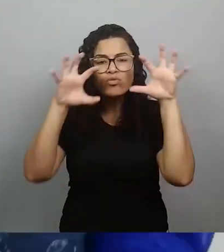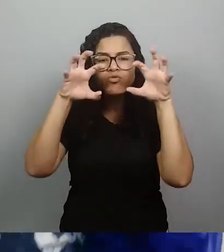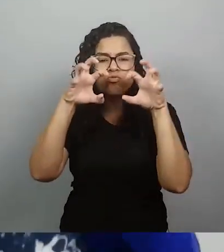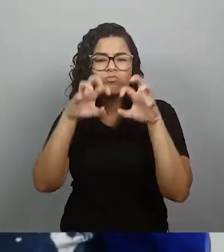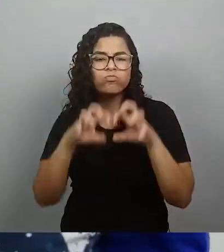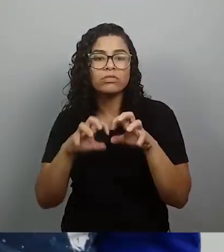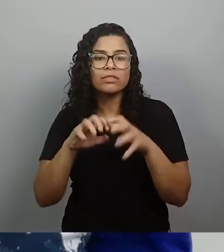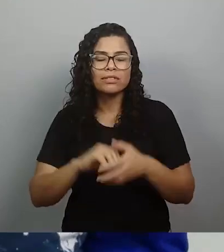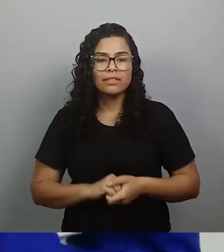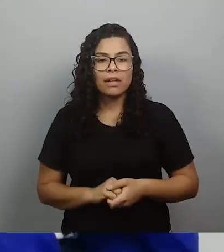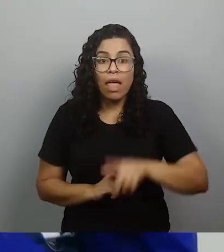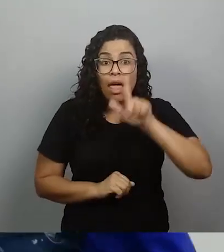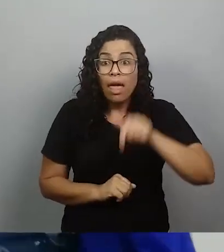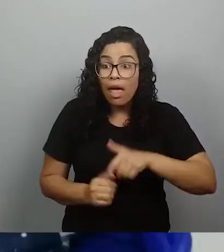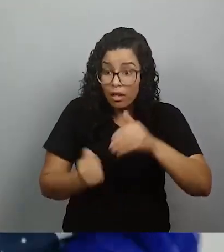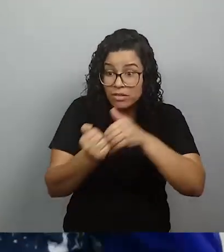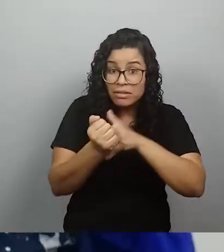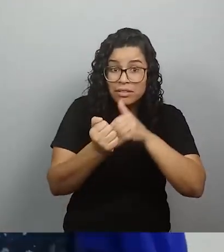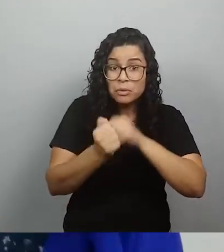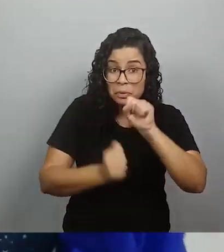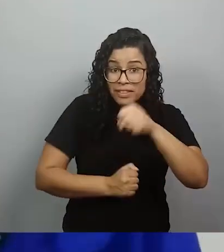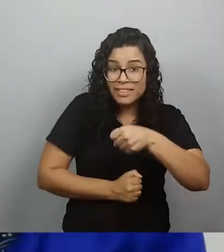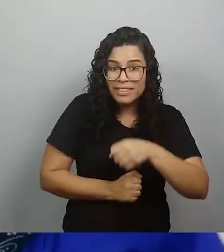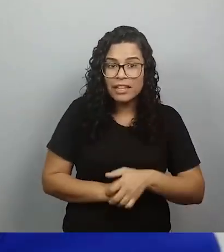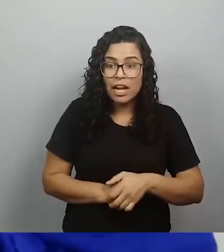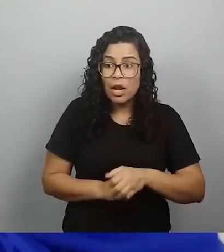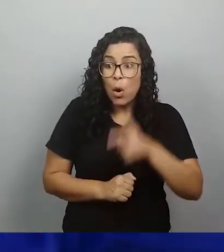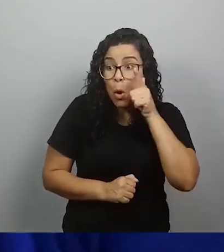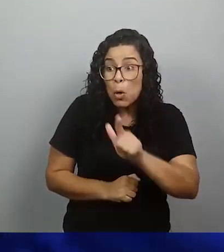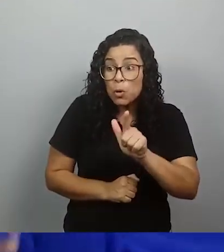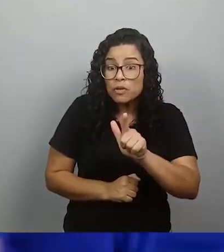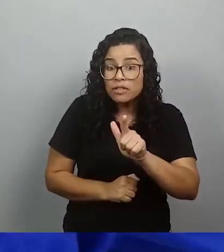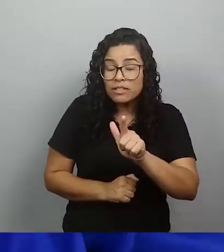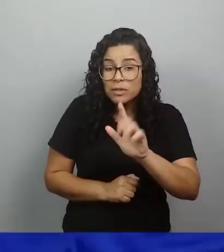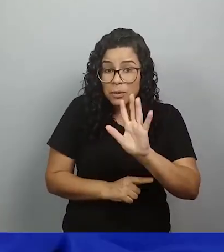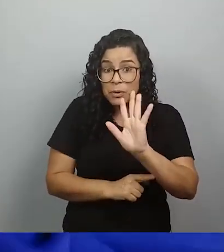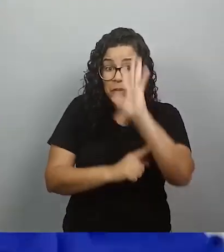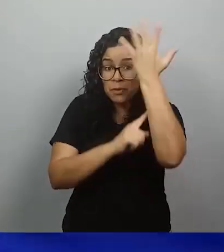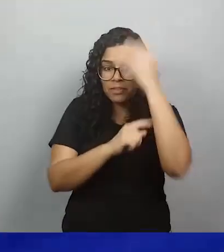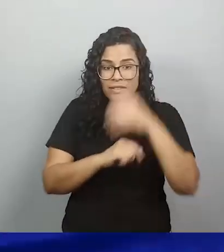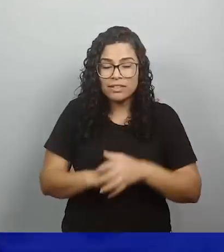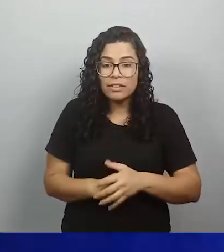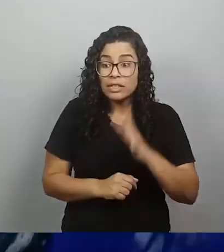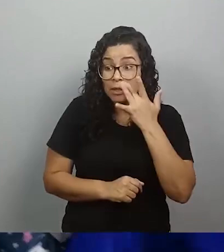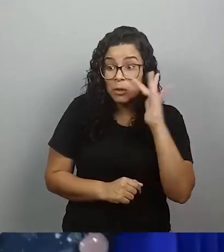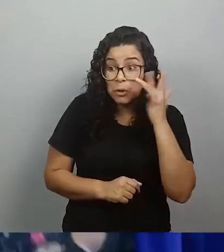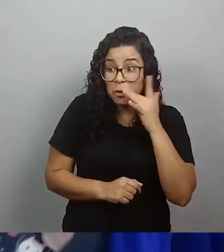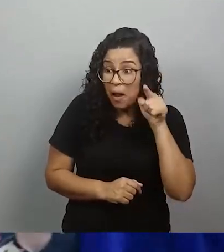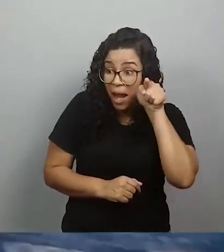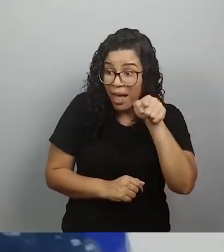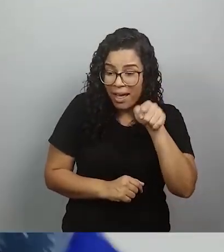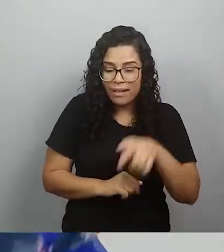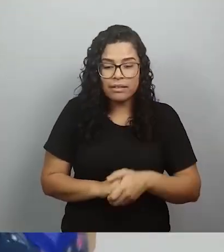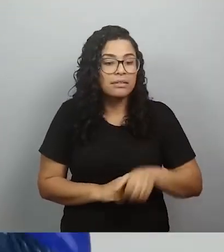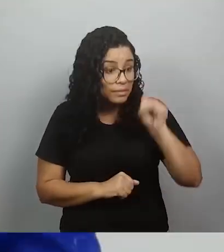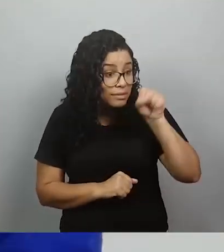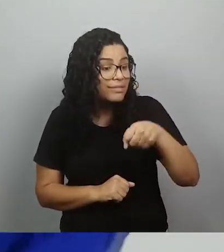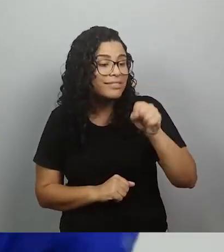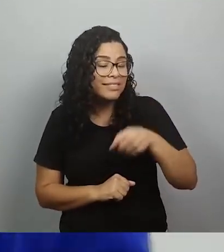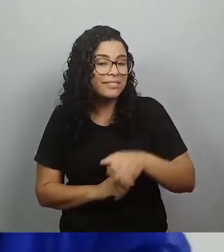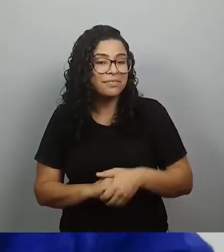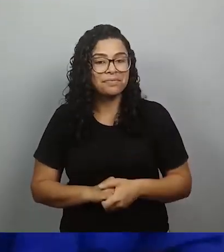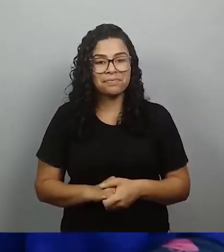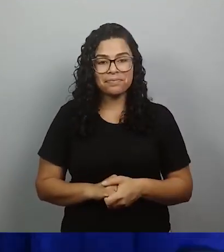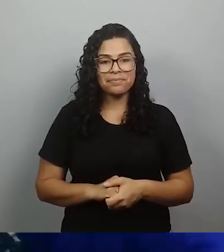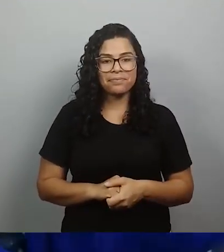A floresta dos monstros. Esse é o enigma? Você decifrou? Então o tesouro está lá? Sim.